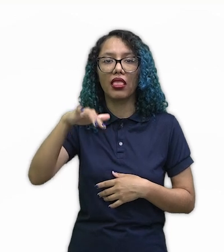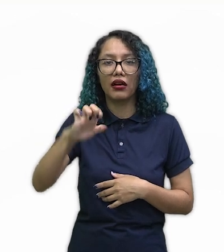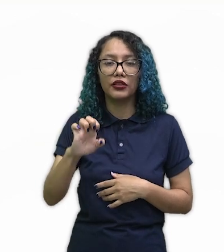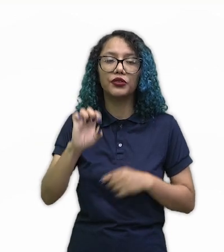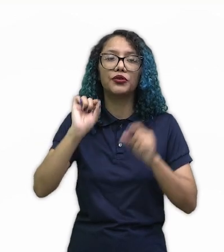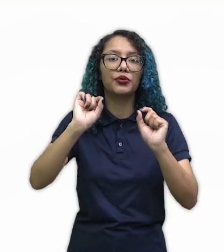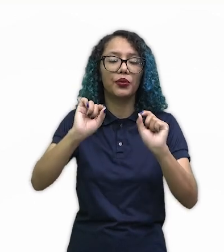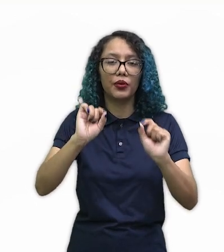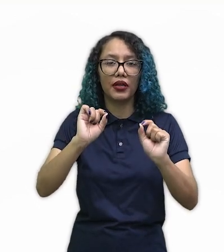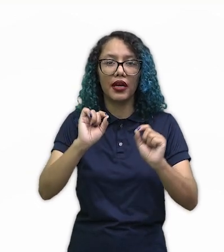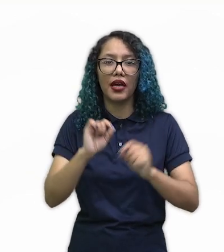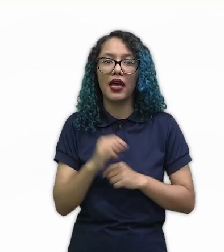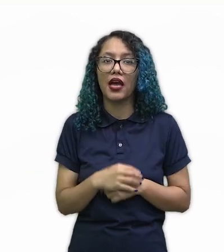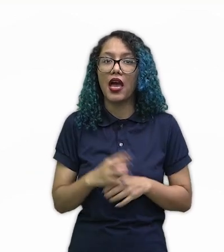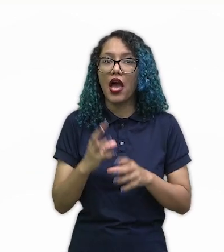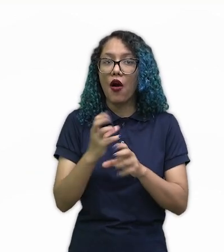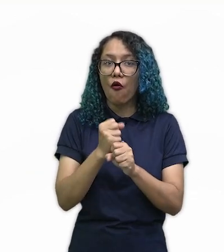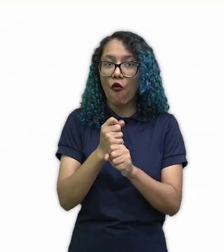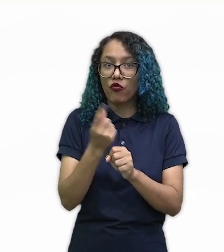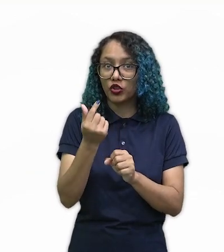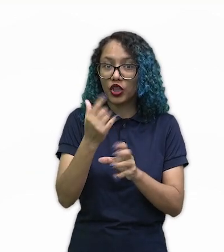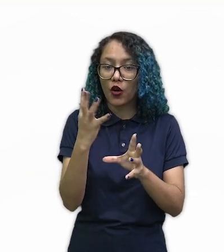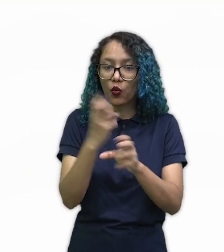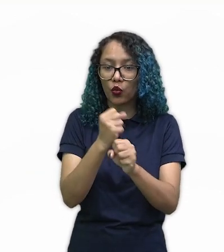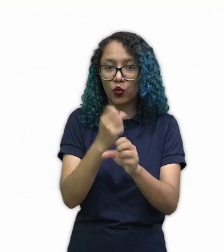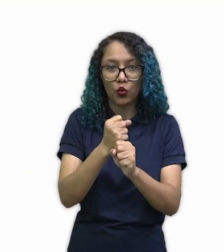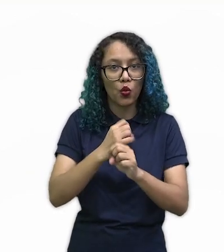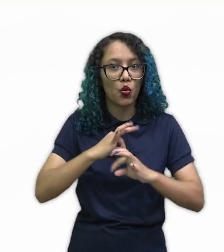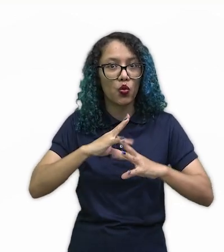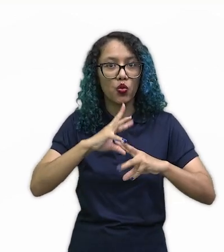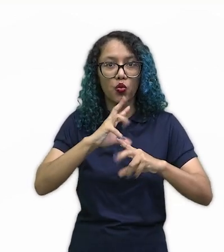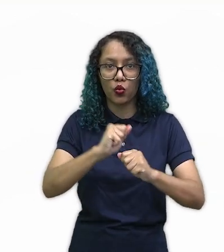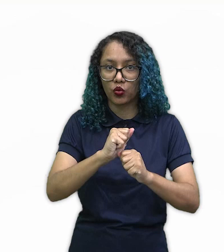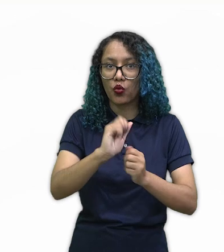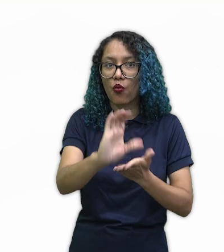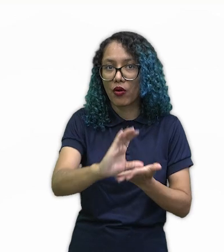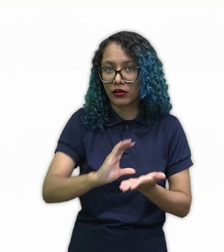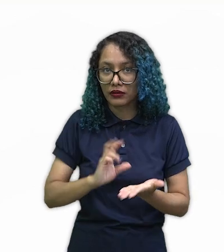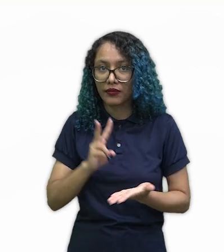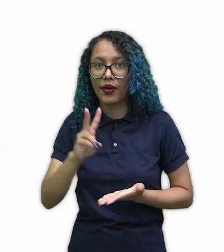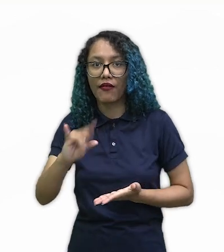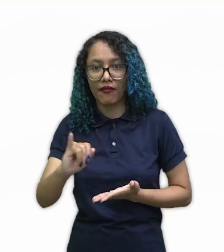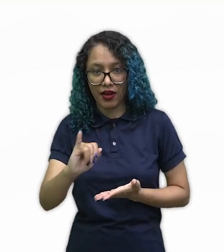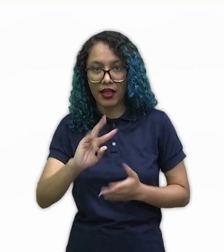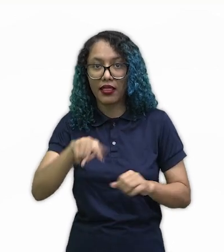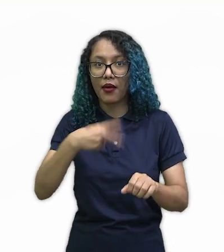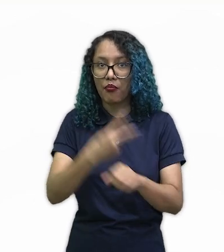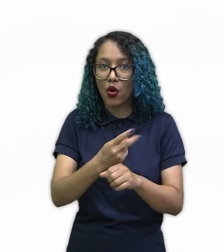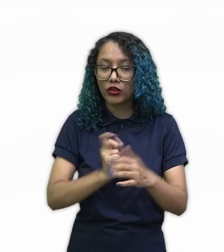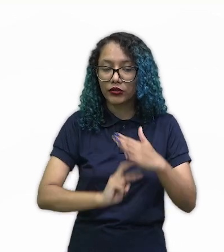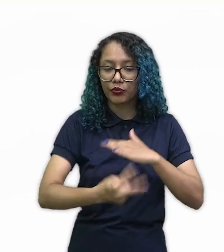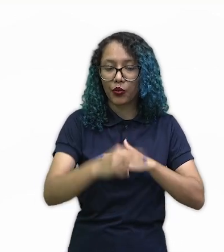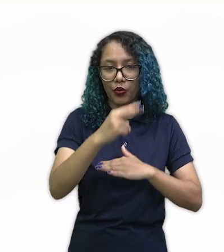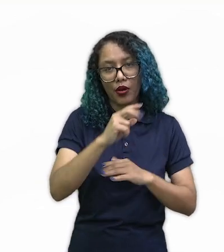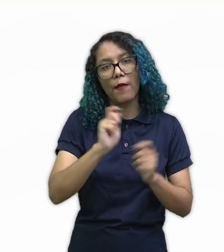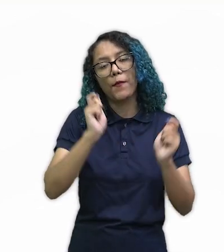o valor total que você vai ter em mãos após essa operação, seja para você